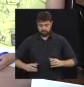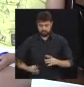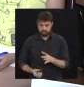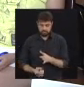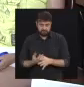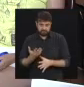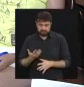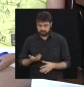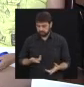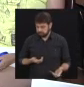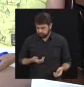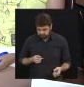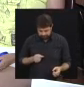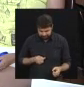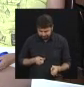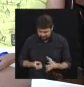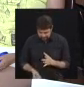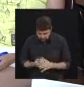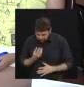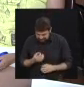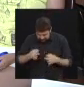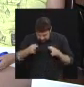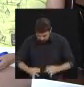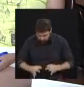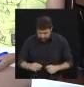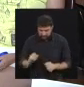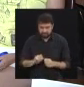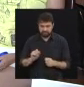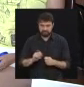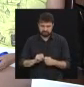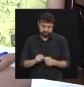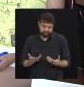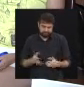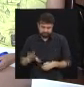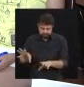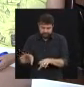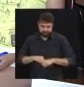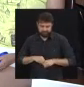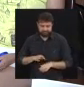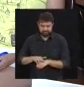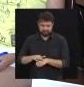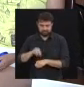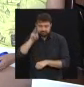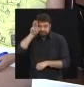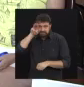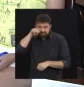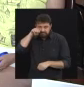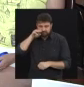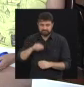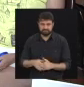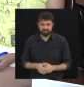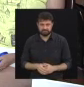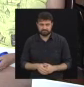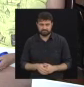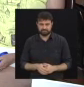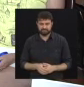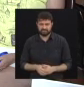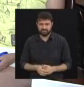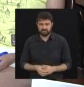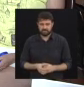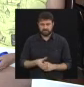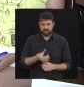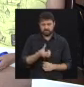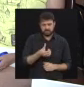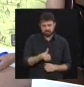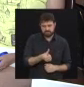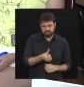alguma situação que ele não se desenvolve corretamente, provocando a síndrome, que é os